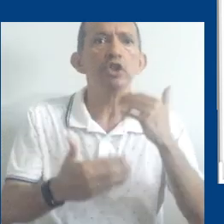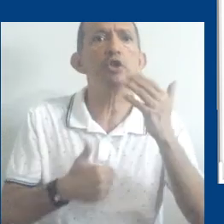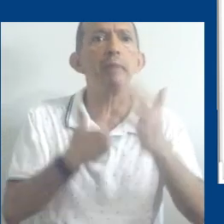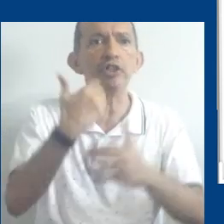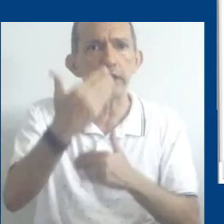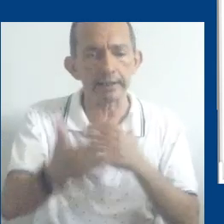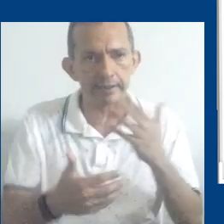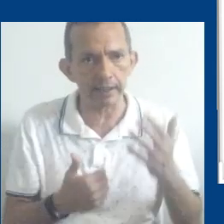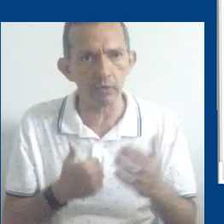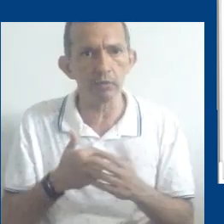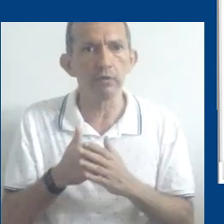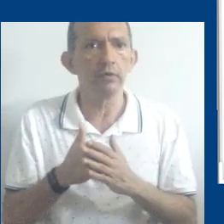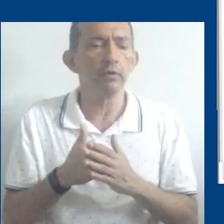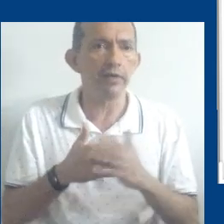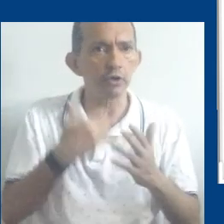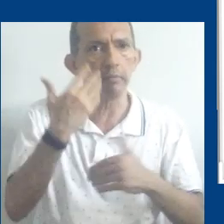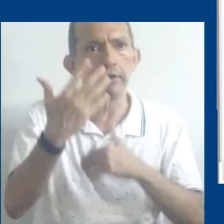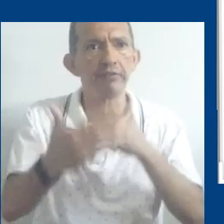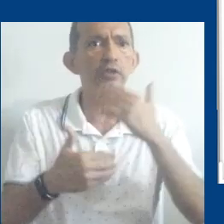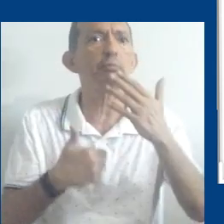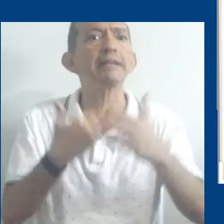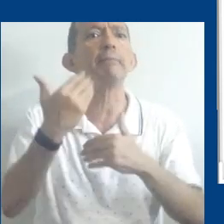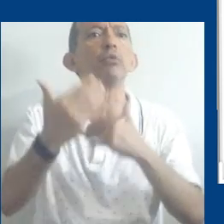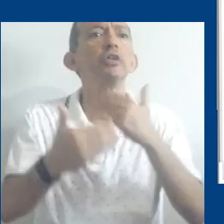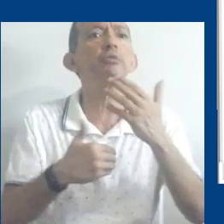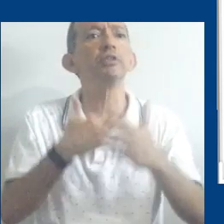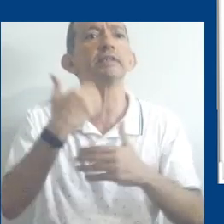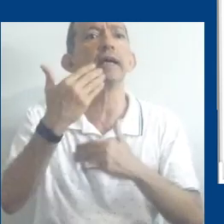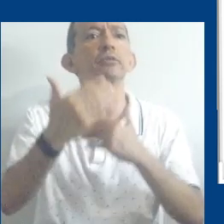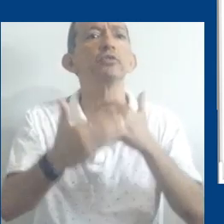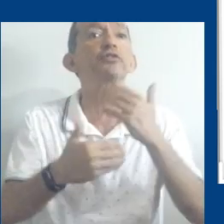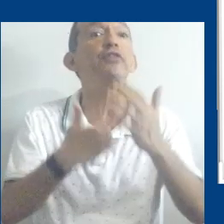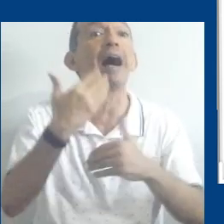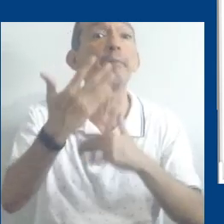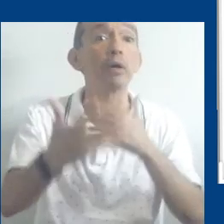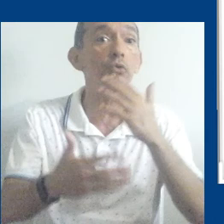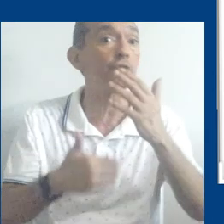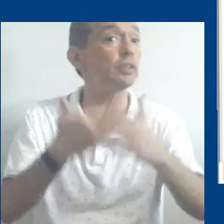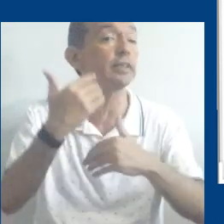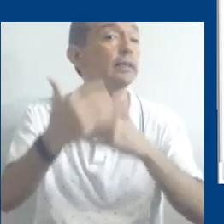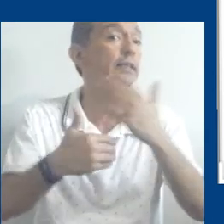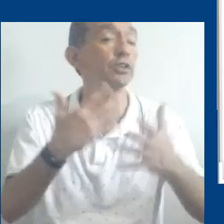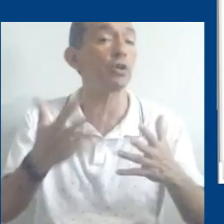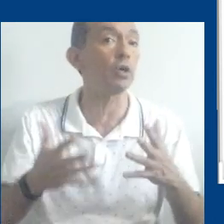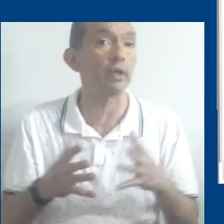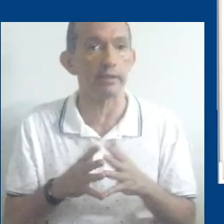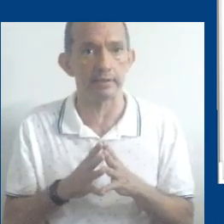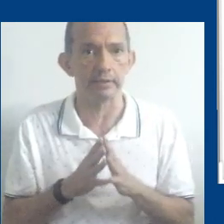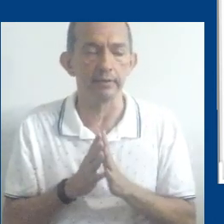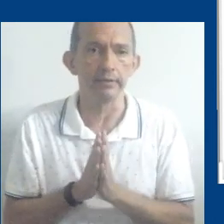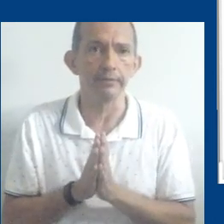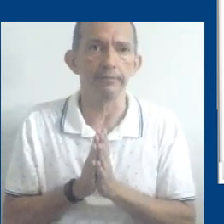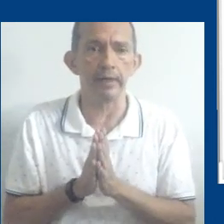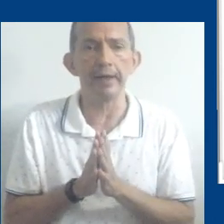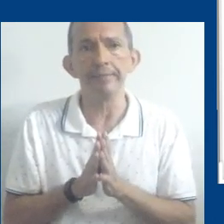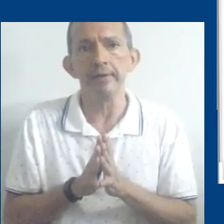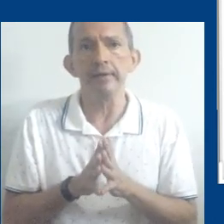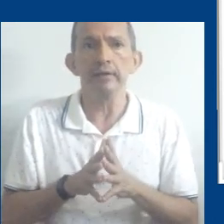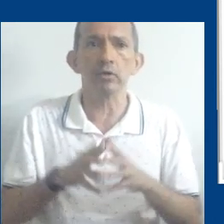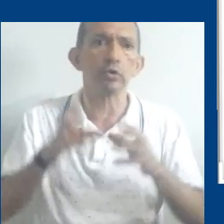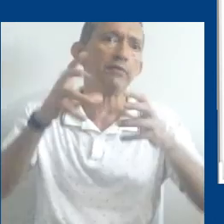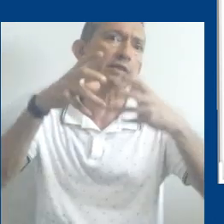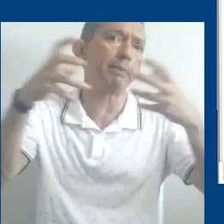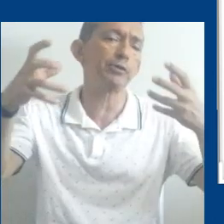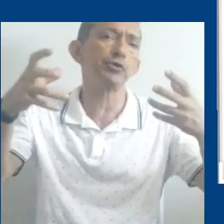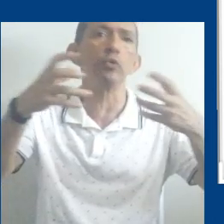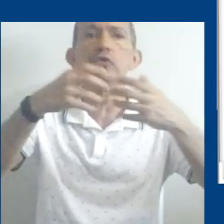metabolismo de medicação, faz o metabolismo de certos fármacos ou de certas drogas, tá?